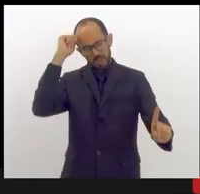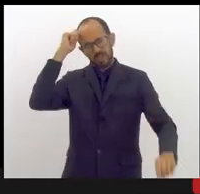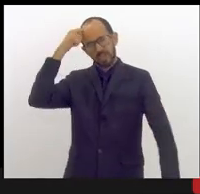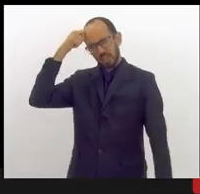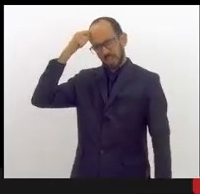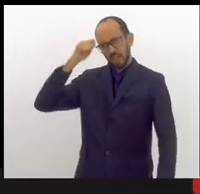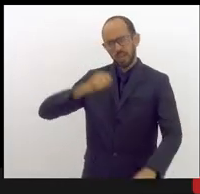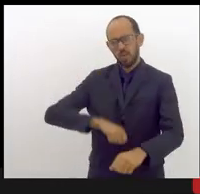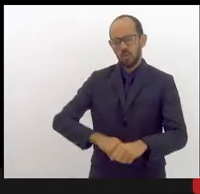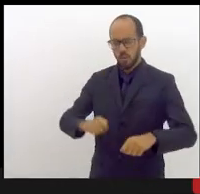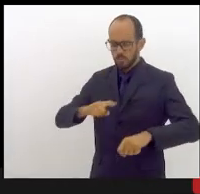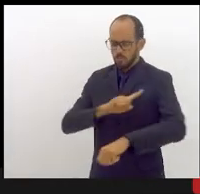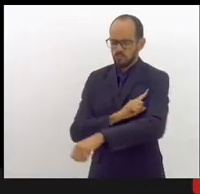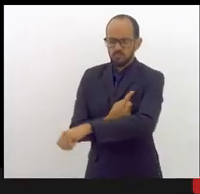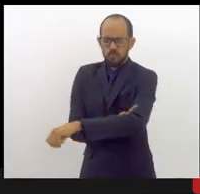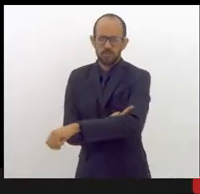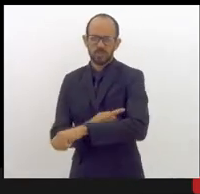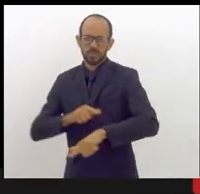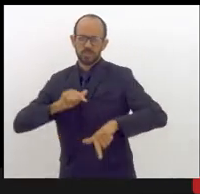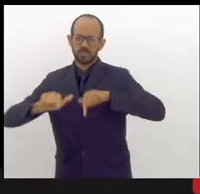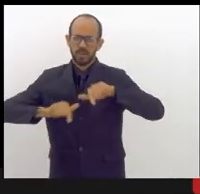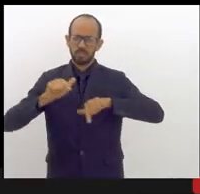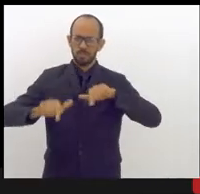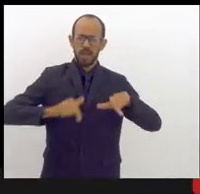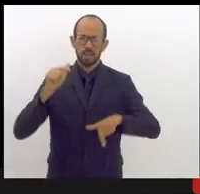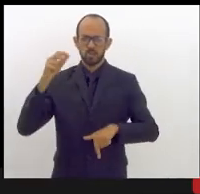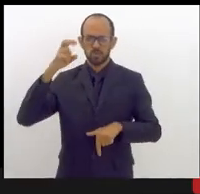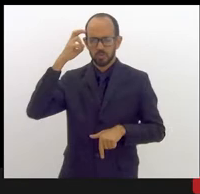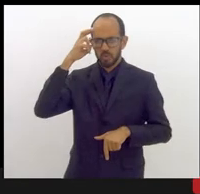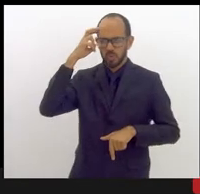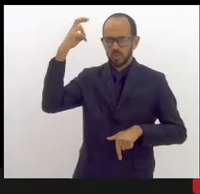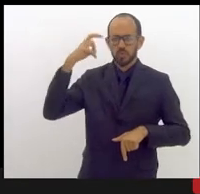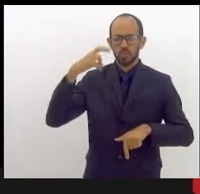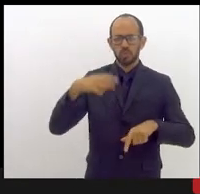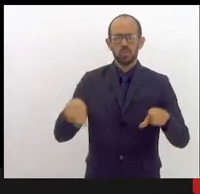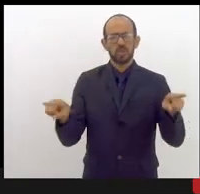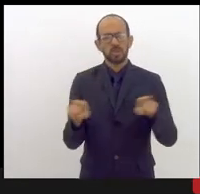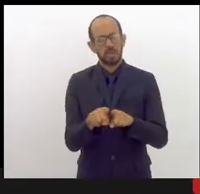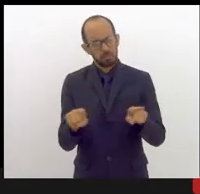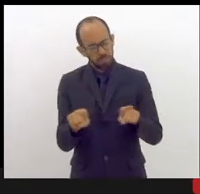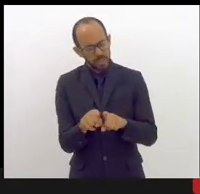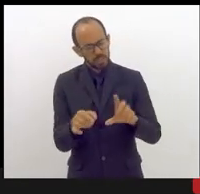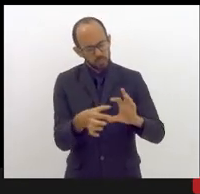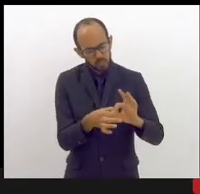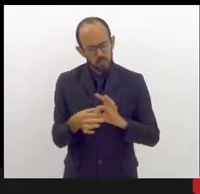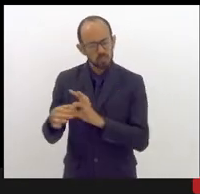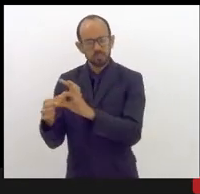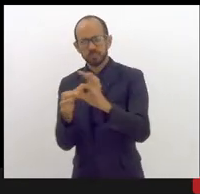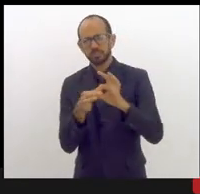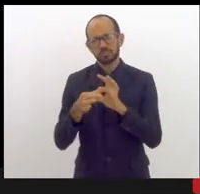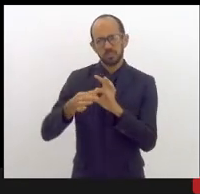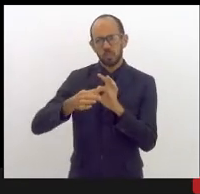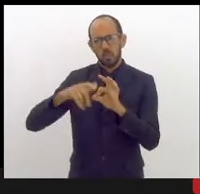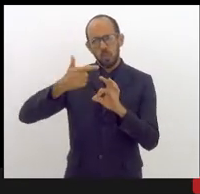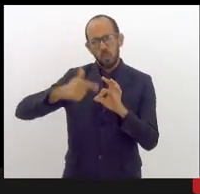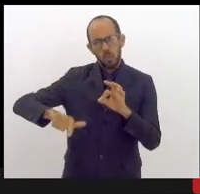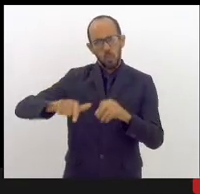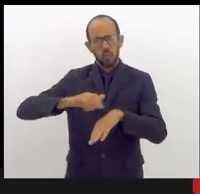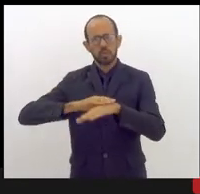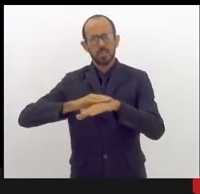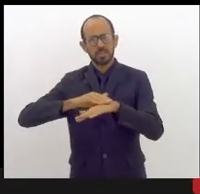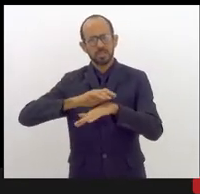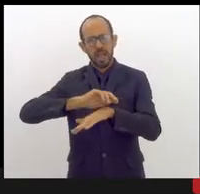de trabalho de cultura de congraçamento também com outras raças nesse país